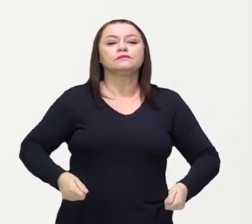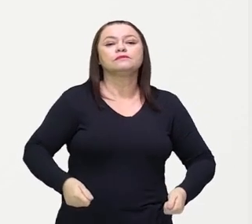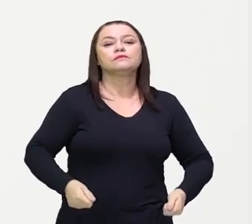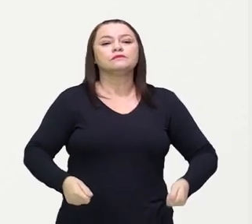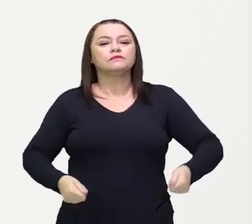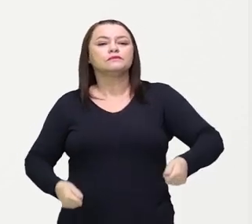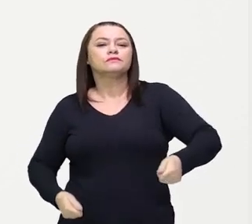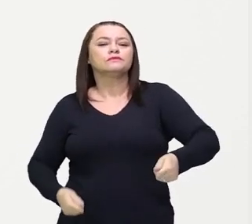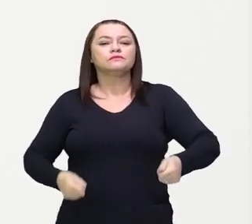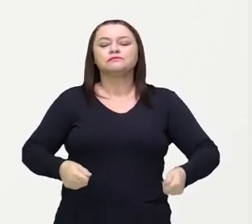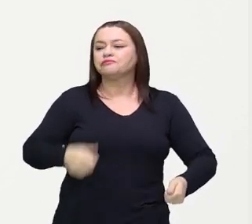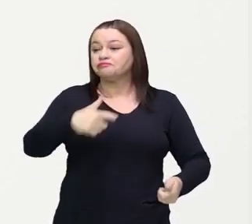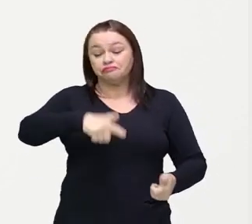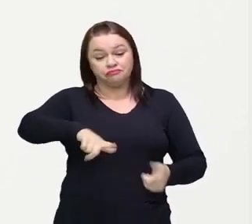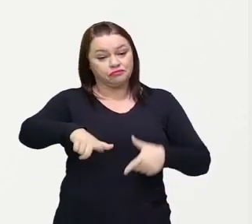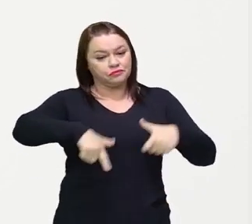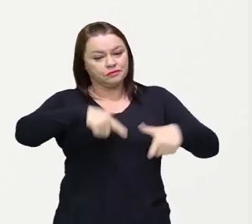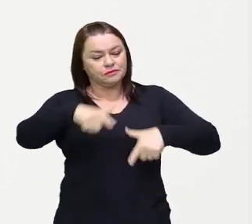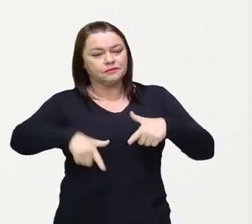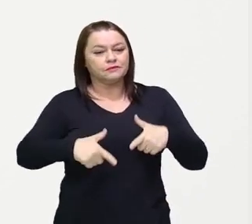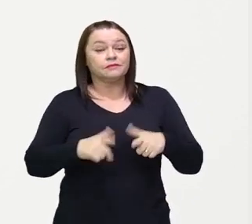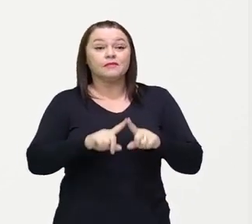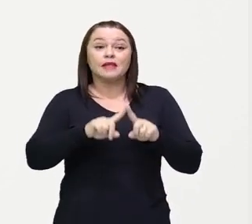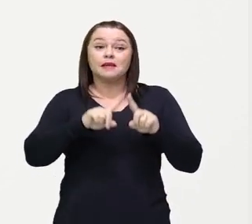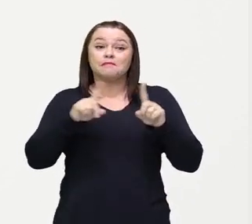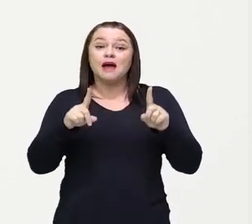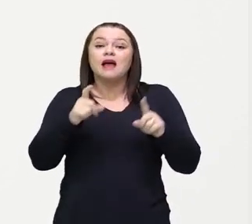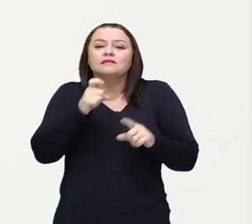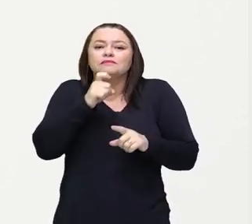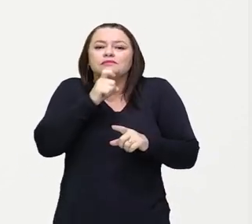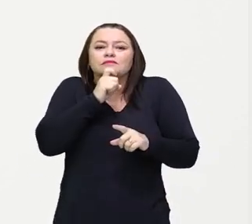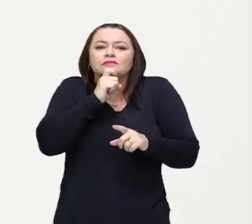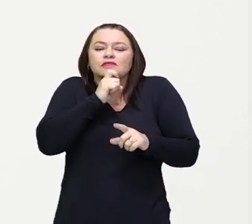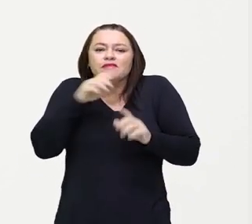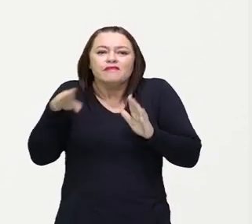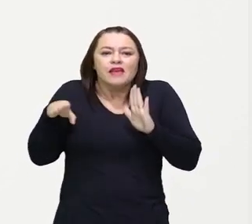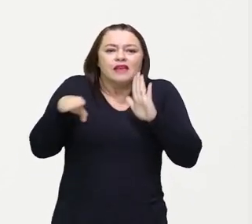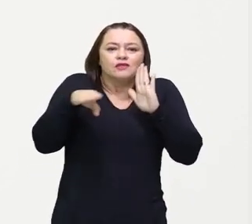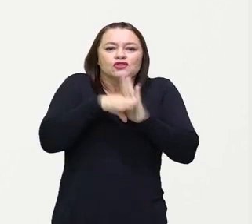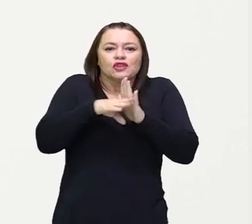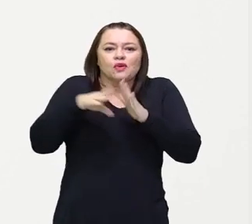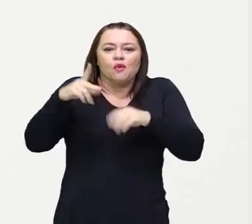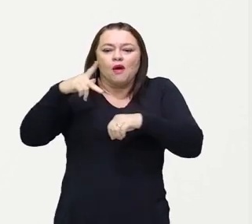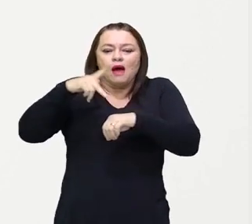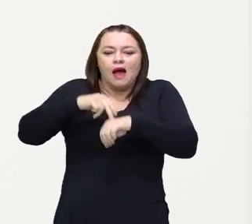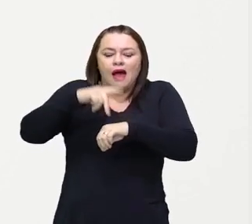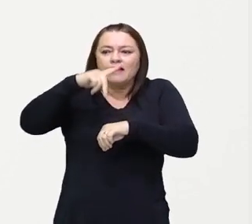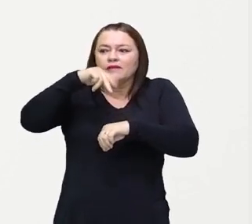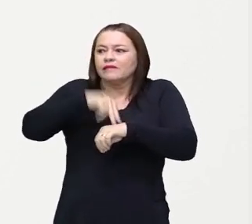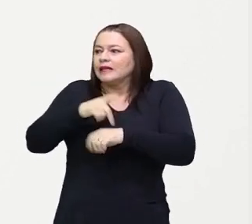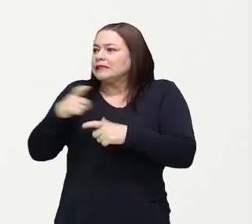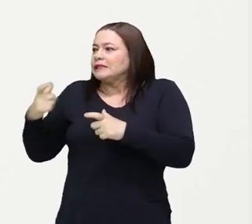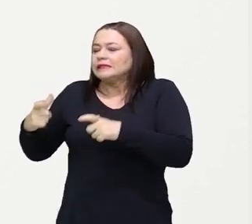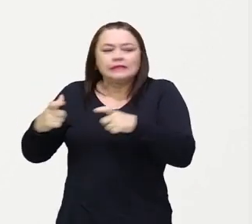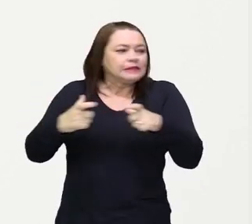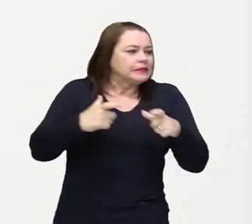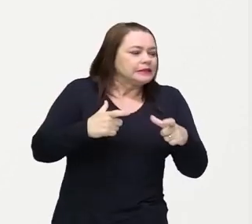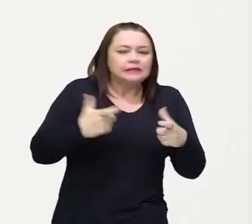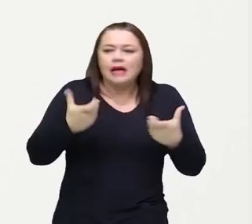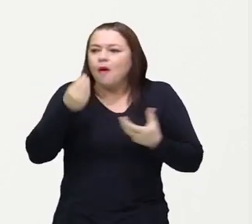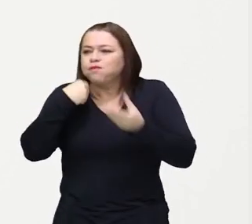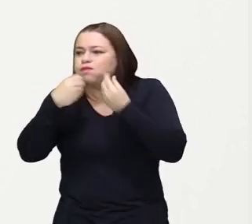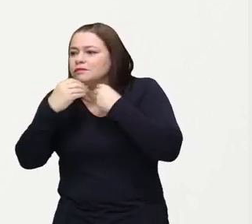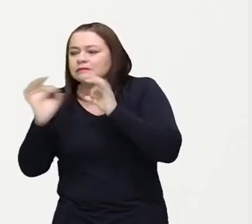trabalho. Quando o inverno chegou, a cigarra não tinha o que